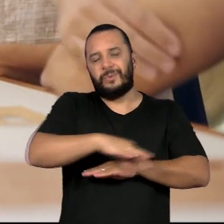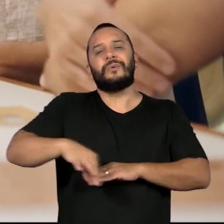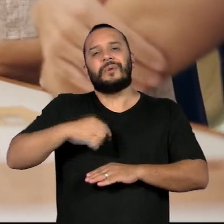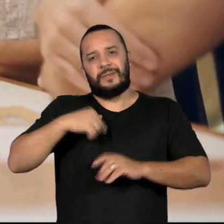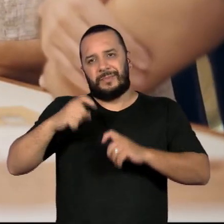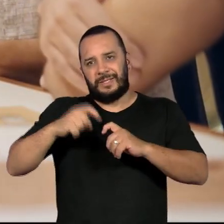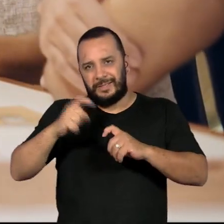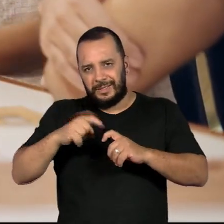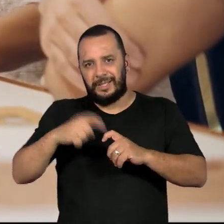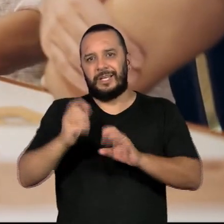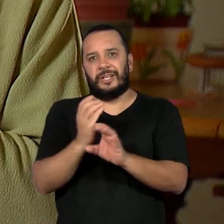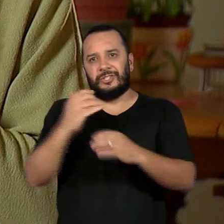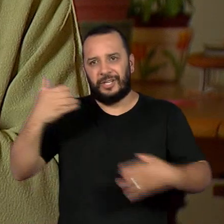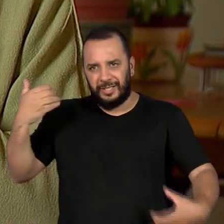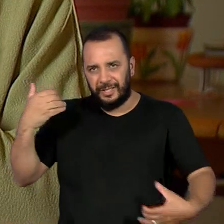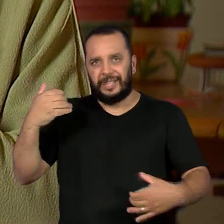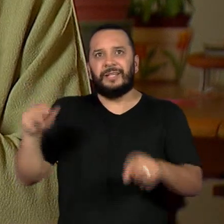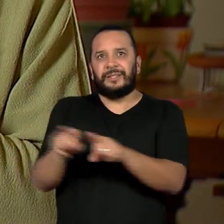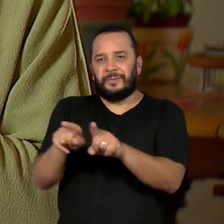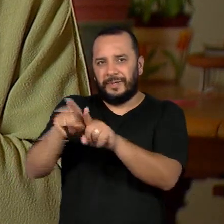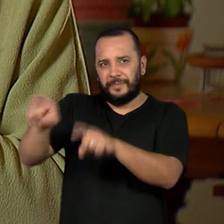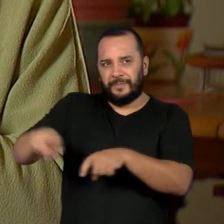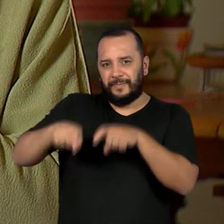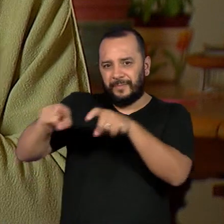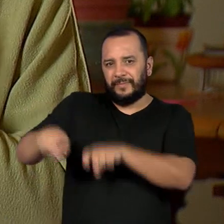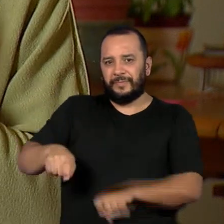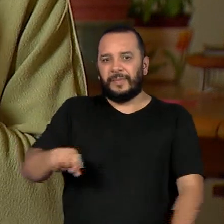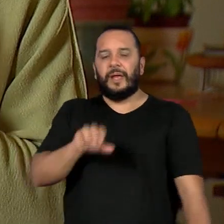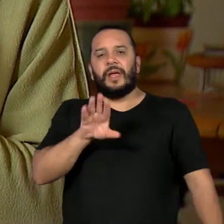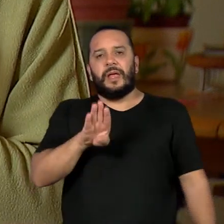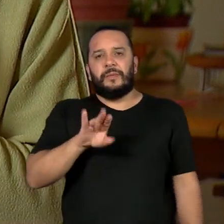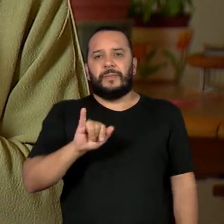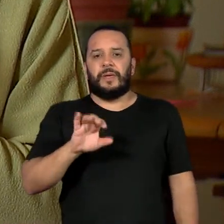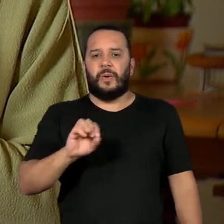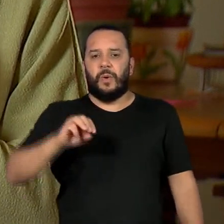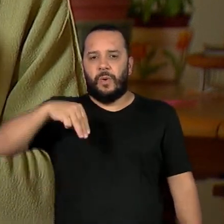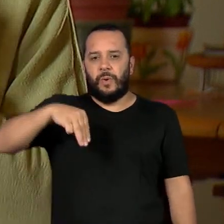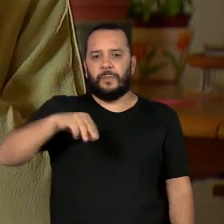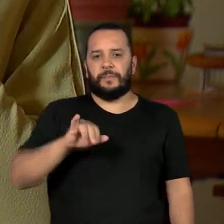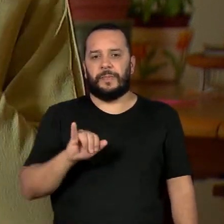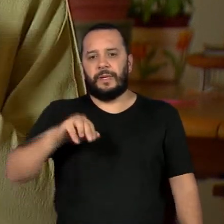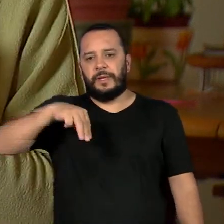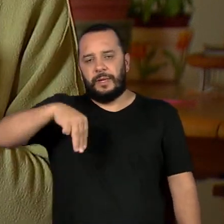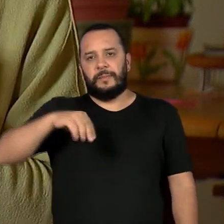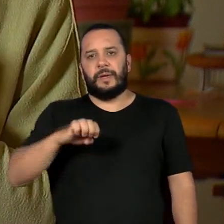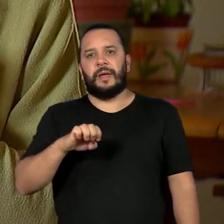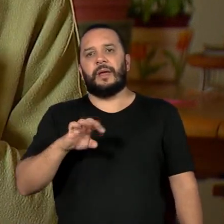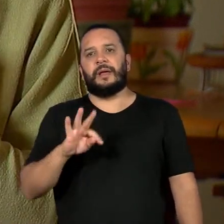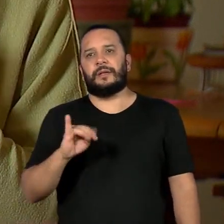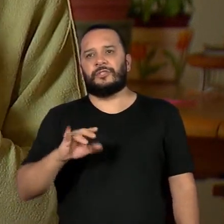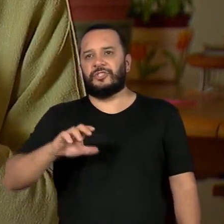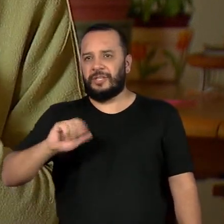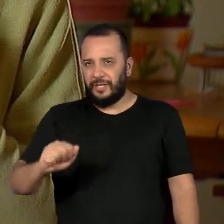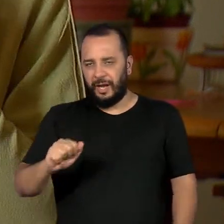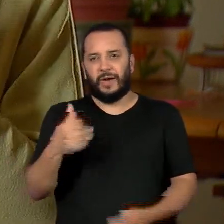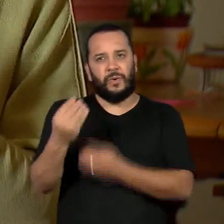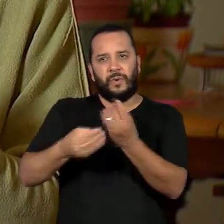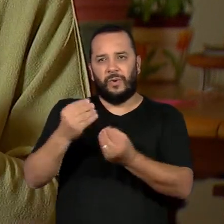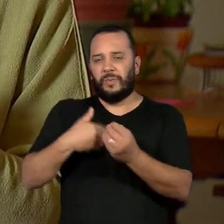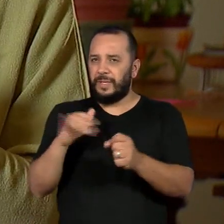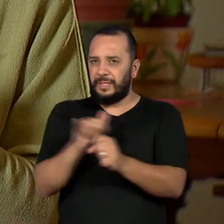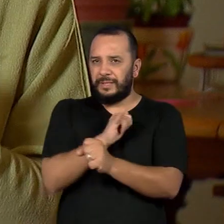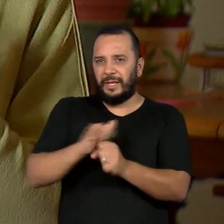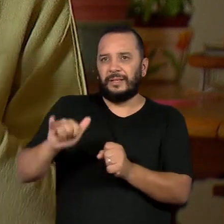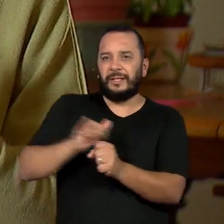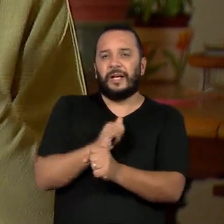e agricultura. A biomimética, ela investiga as estratégias de continuidade